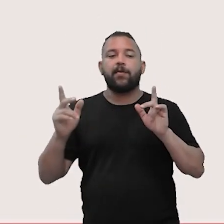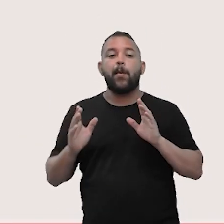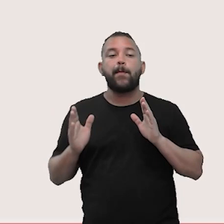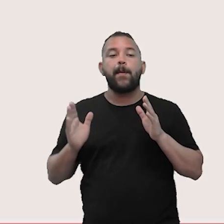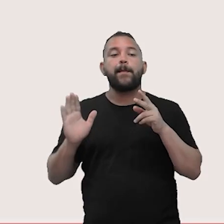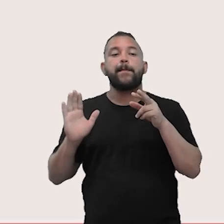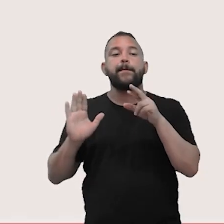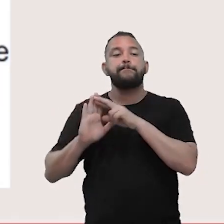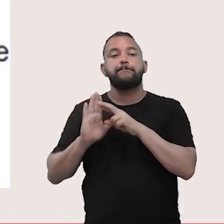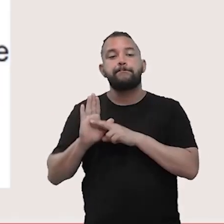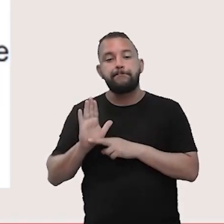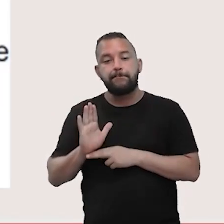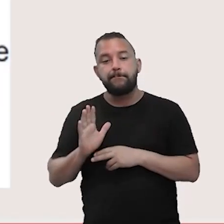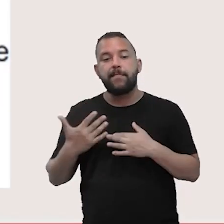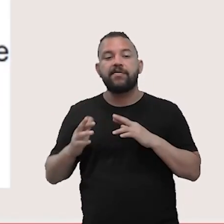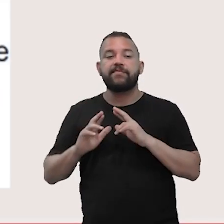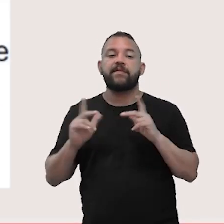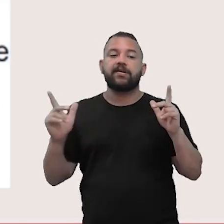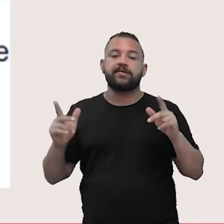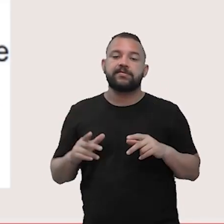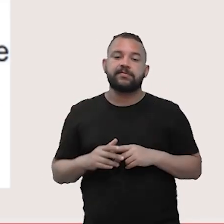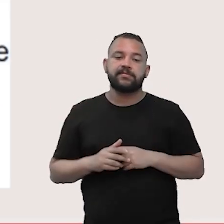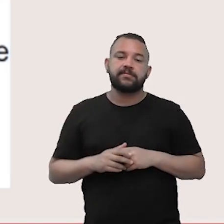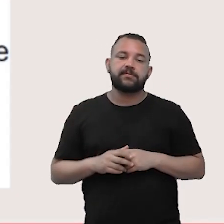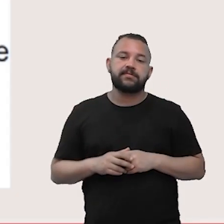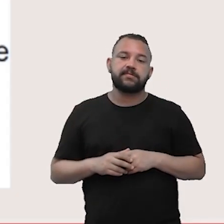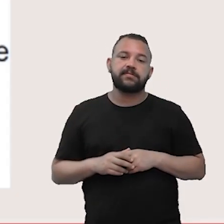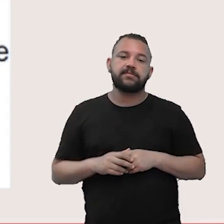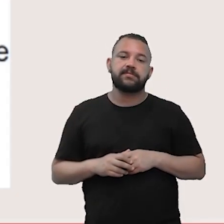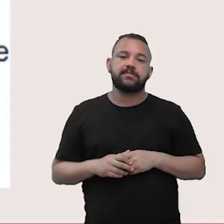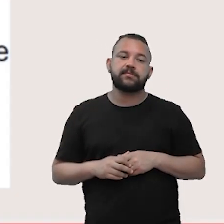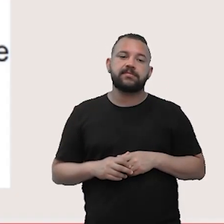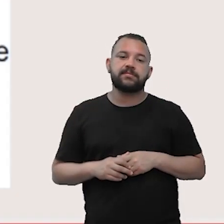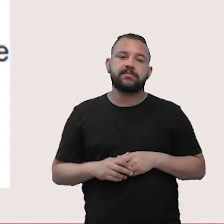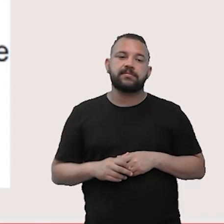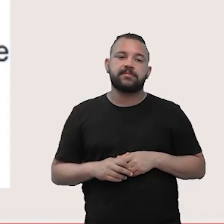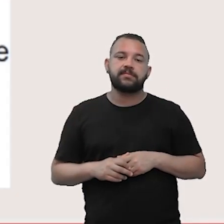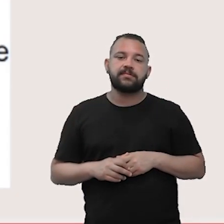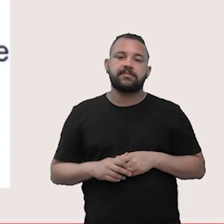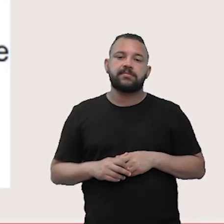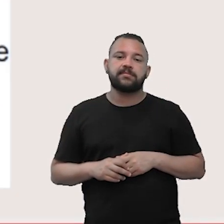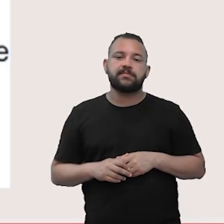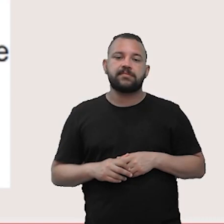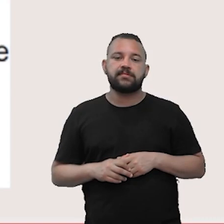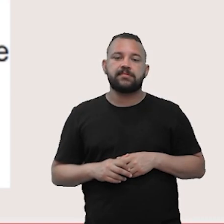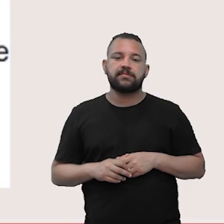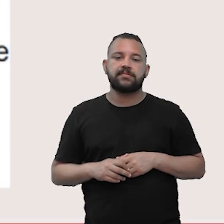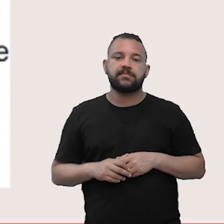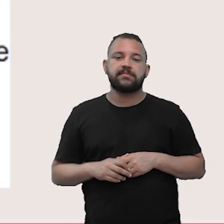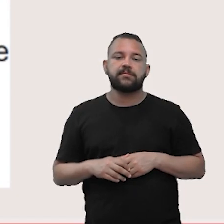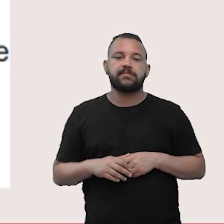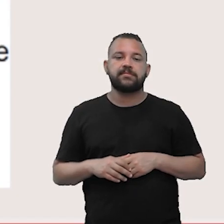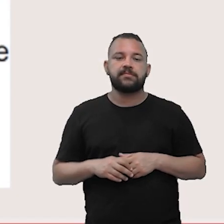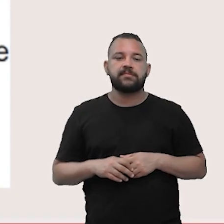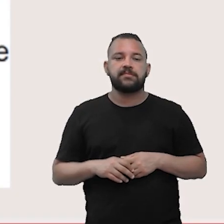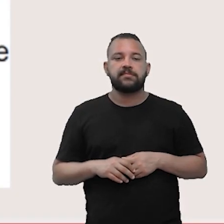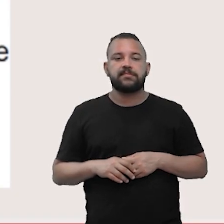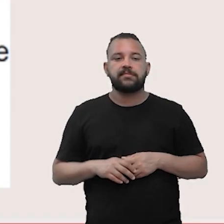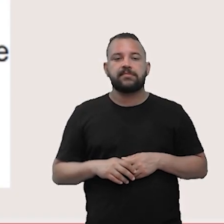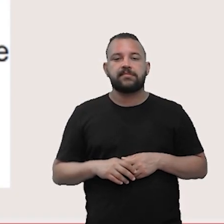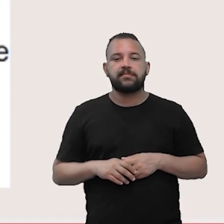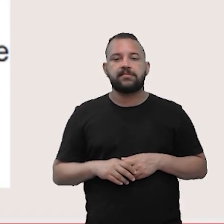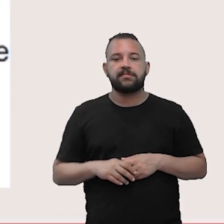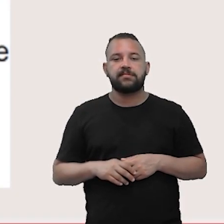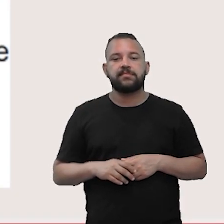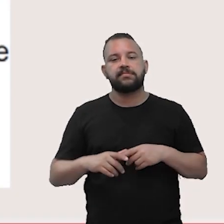do texto 1. Vai ao comando, Robertão. Então, aqui, professor, que seria o quê em relação ao texto 2? Validar a troca afetiva,